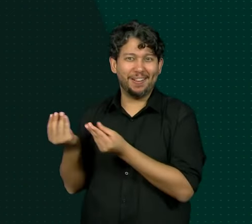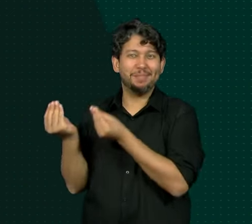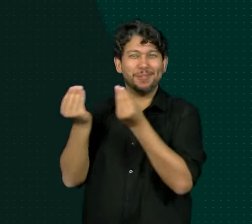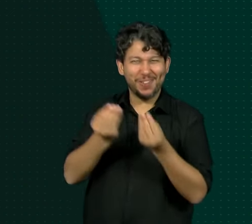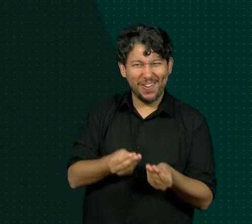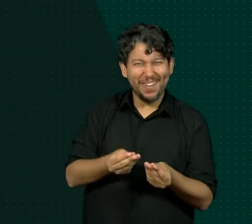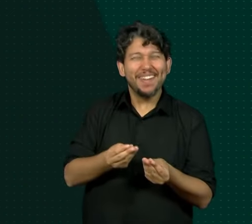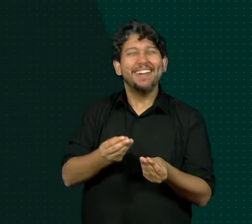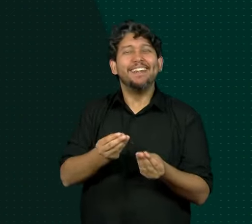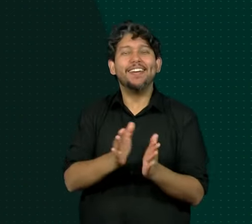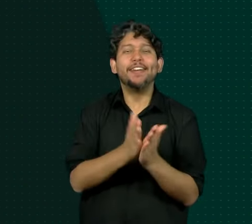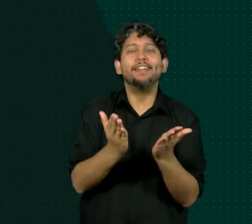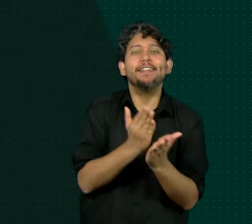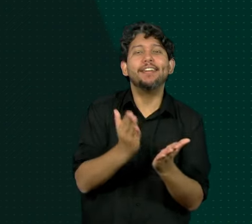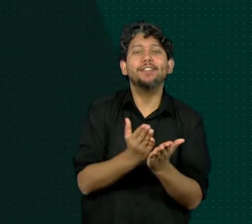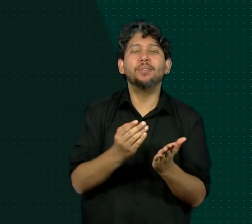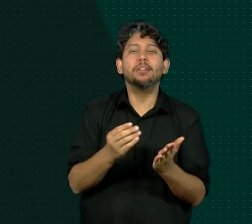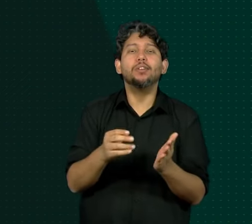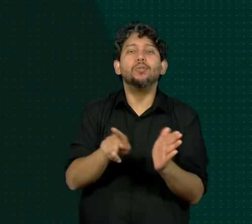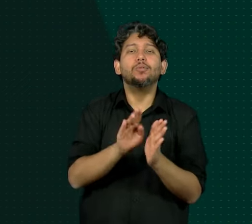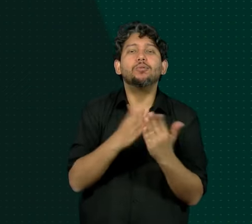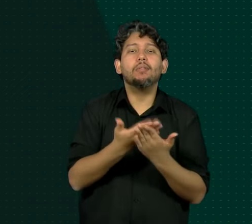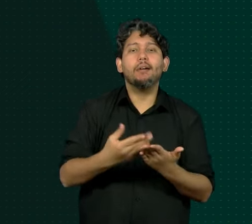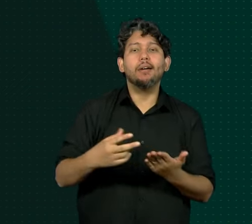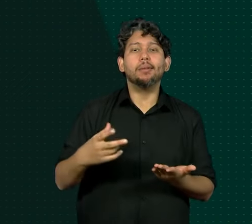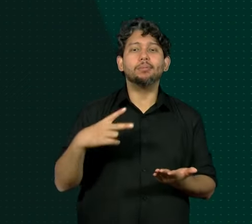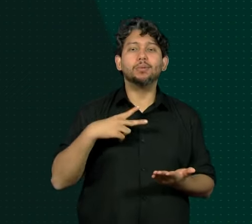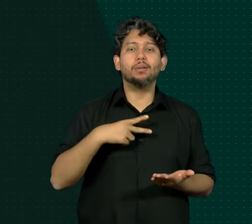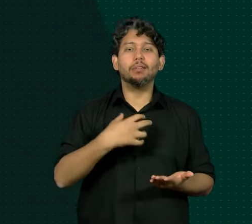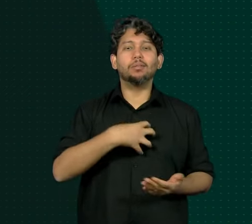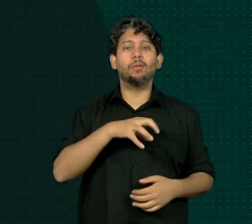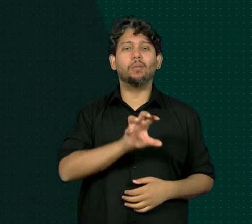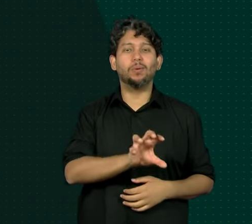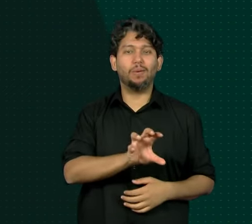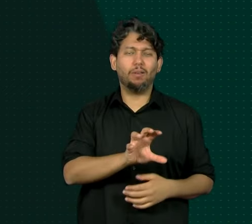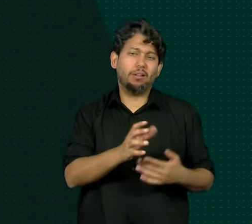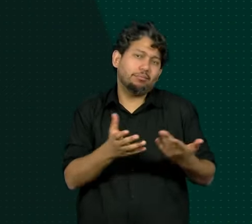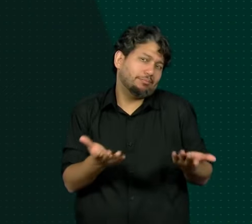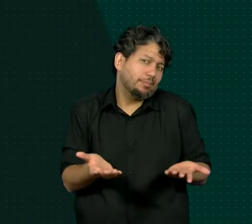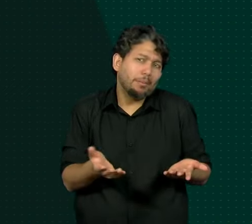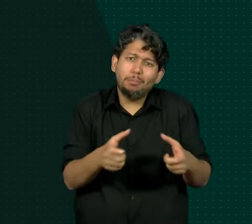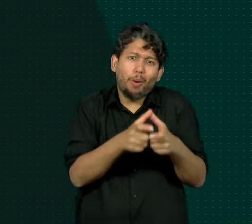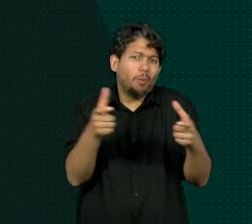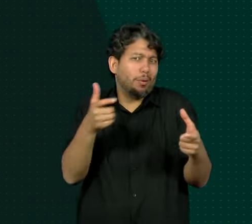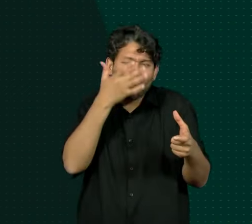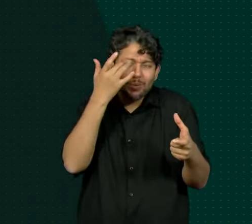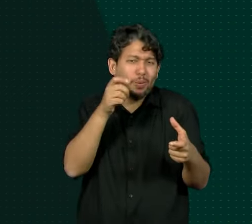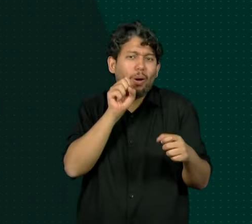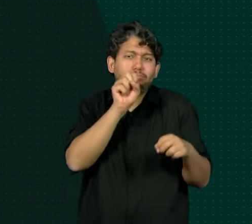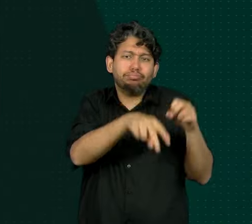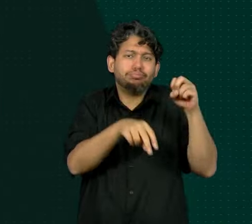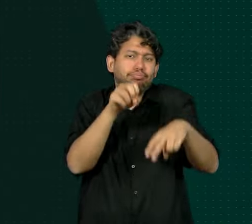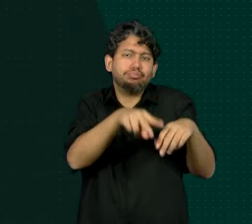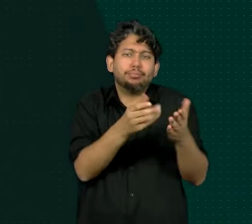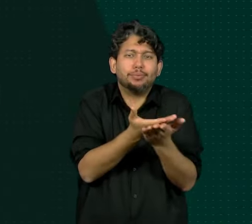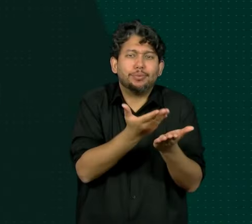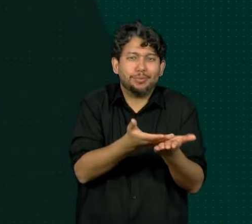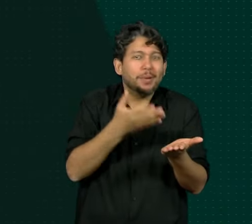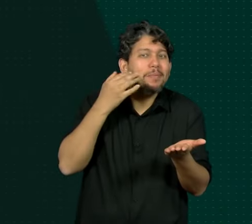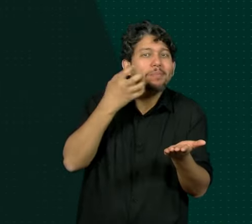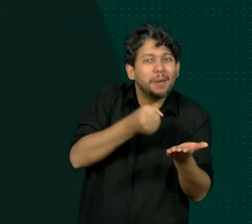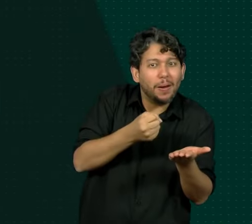naquela escola privada em Salvador, que evidentemente não dava para esperar outra reação daquela escola, né, que é uma escola